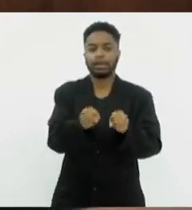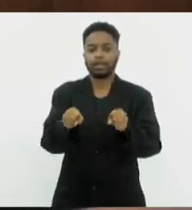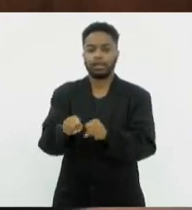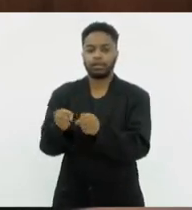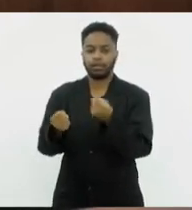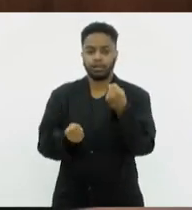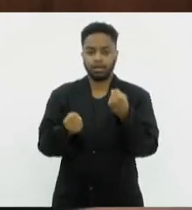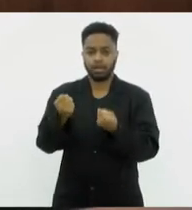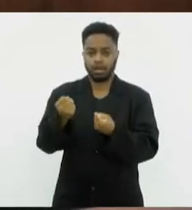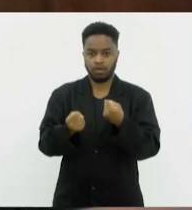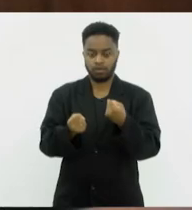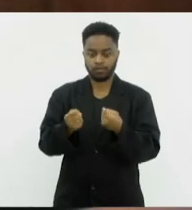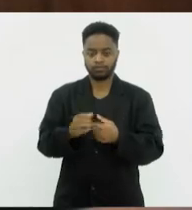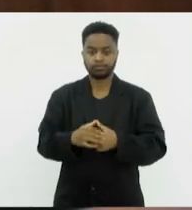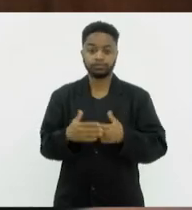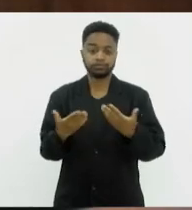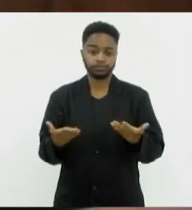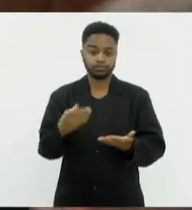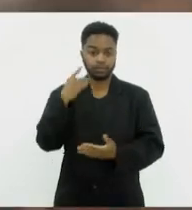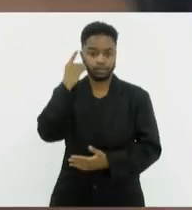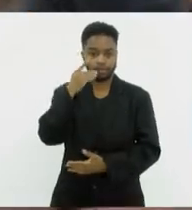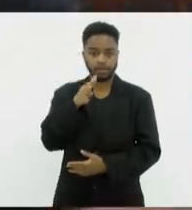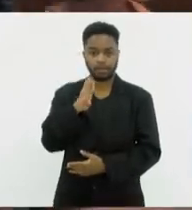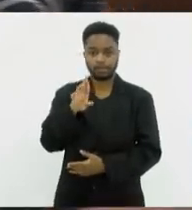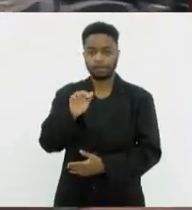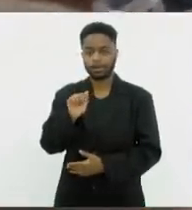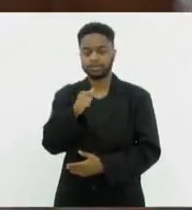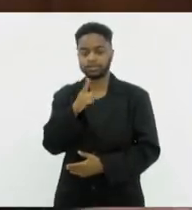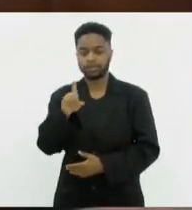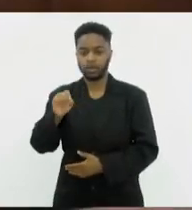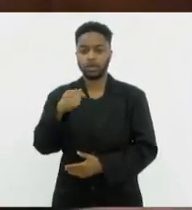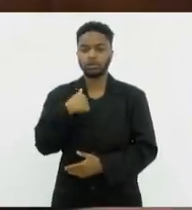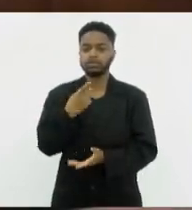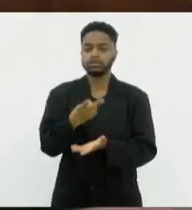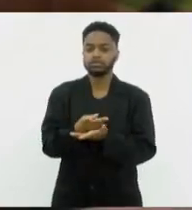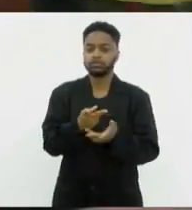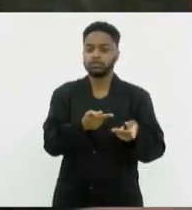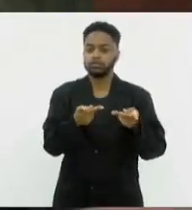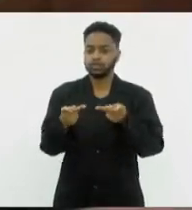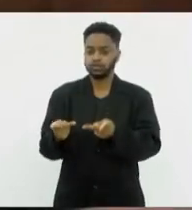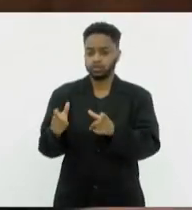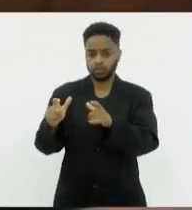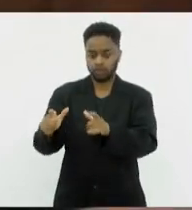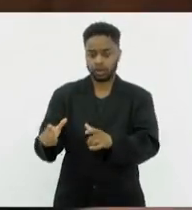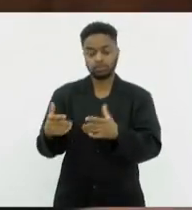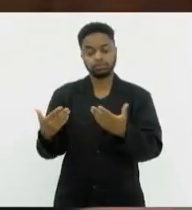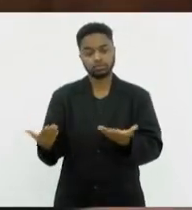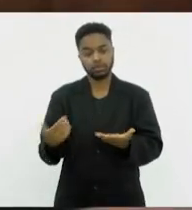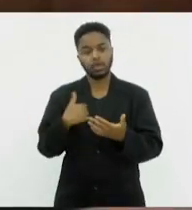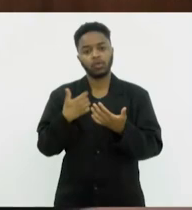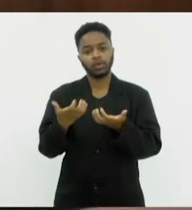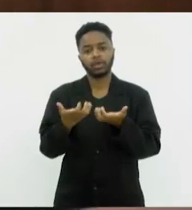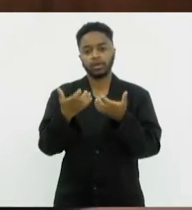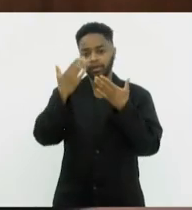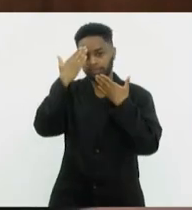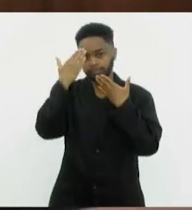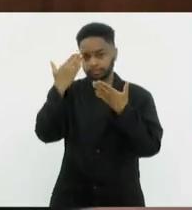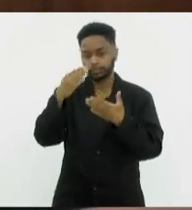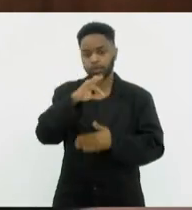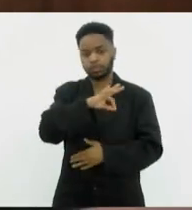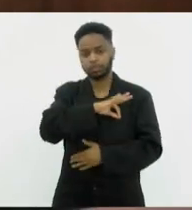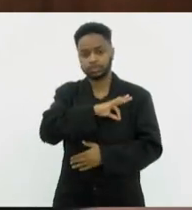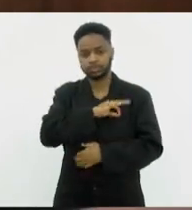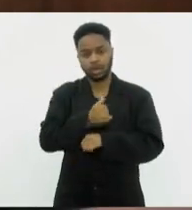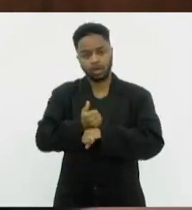E, deputado Brazão, eu faço questão sempre de ir no local e agradecer todos os policiais que vieram ali na